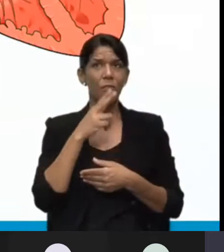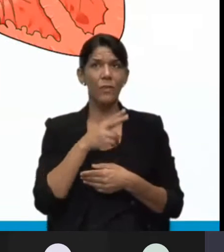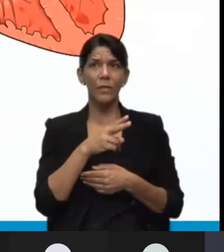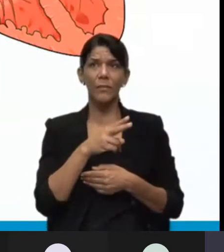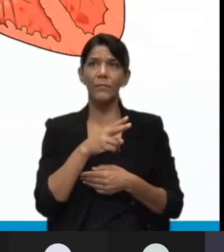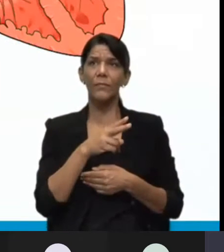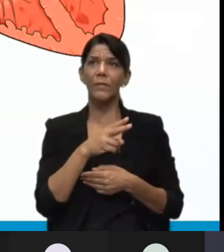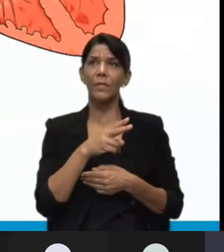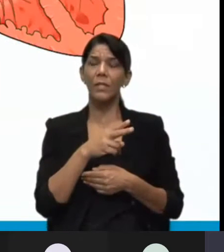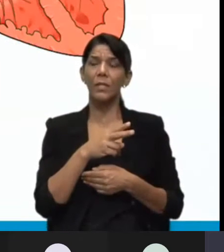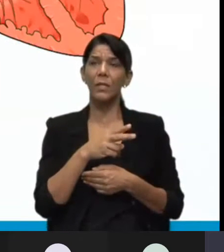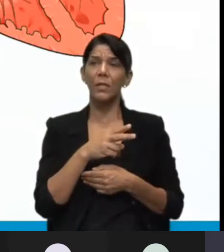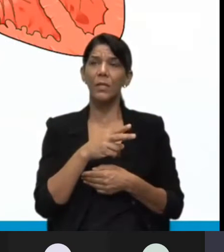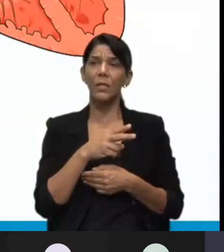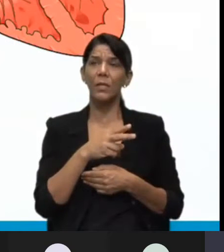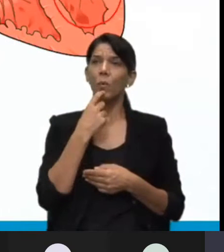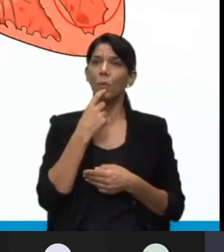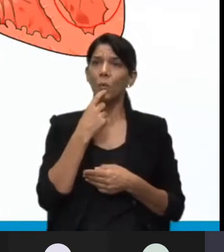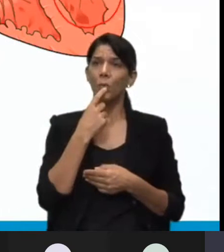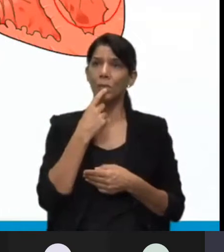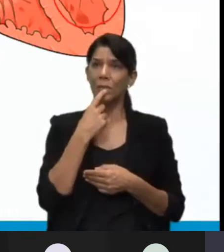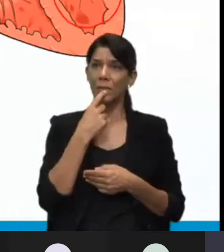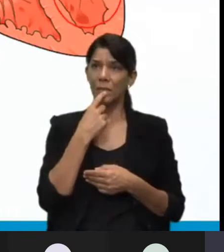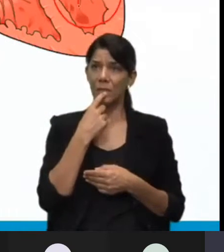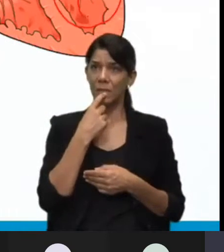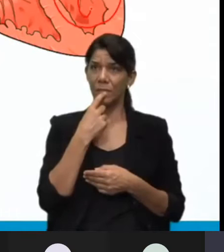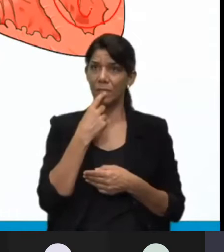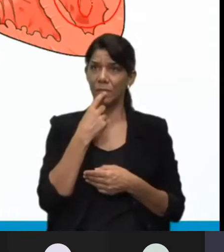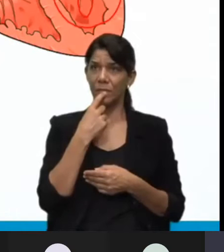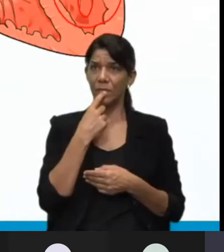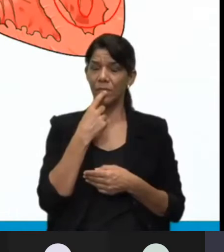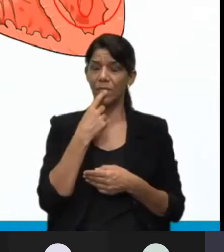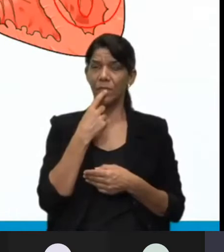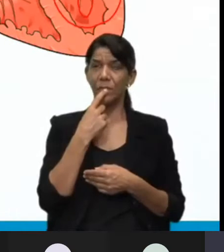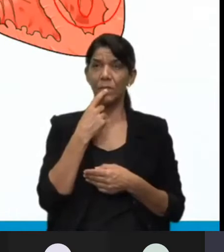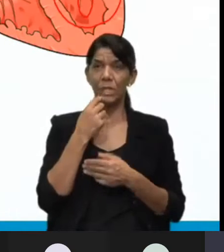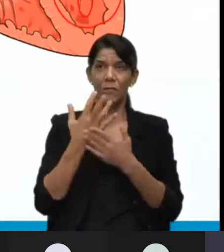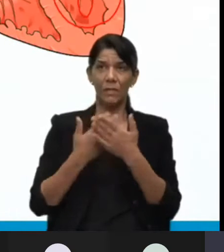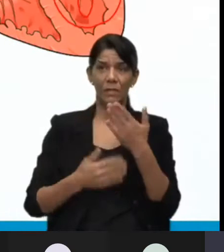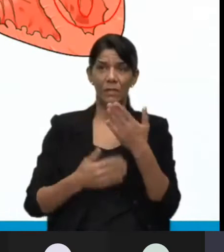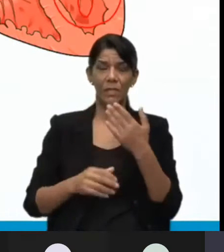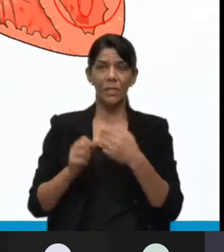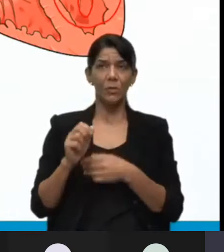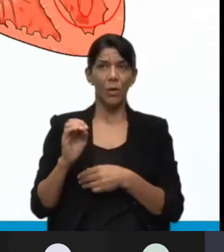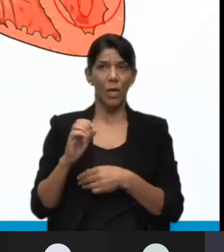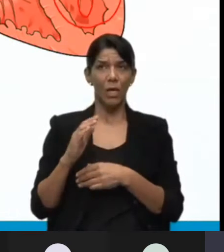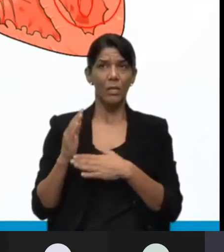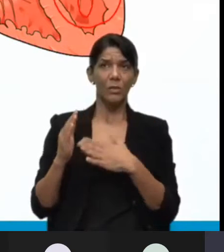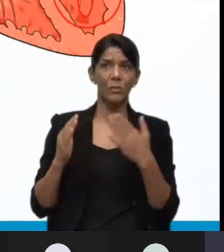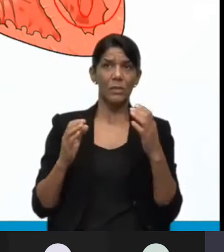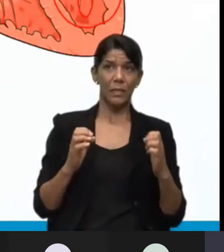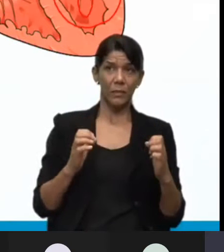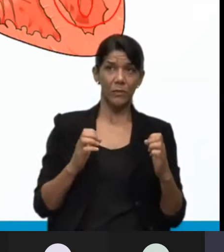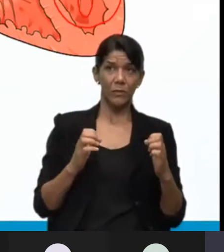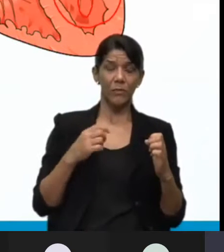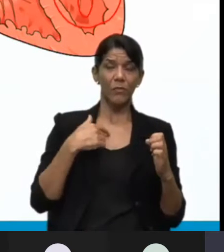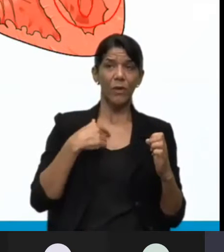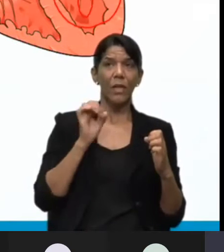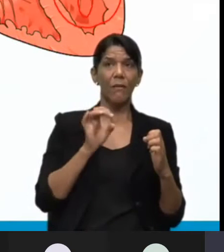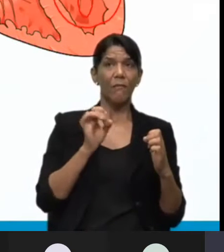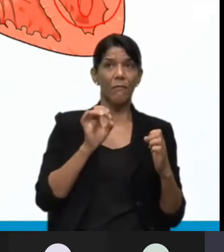aqui, ó, o meu sangue, né, aqui, que é o meu ventrículo esquerdo, vai sair aqui do meu átrio esquerdo, passar através da